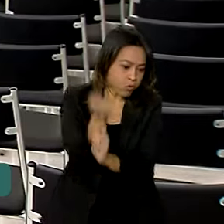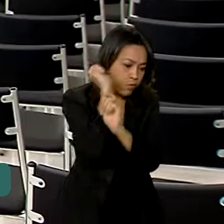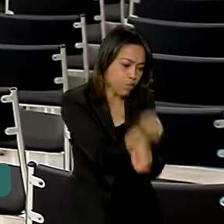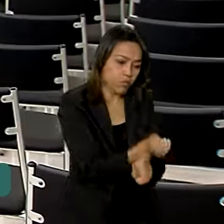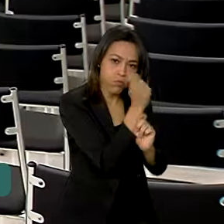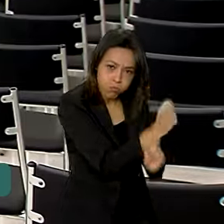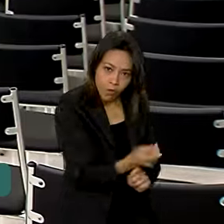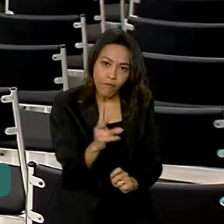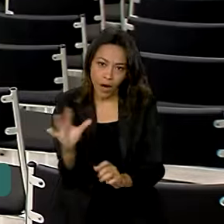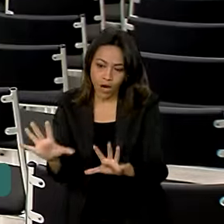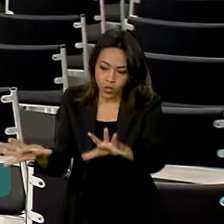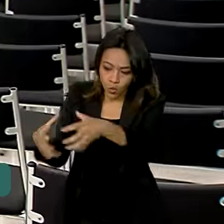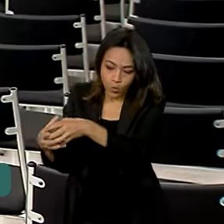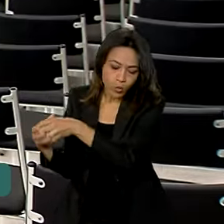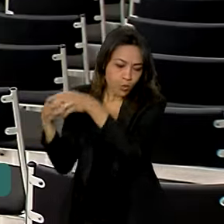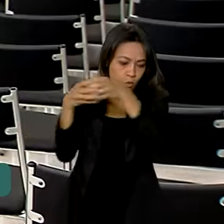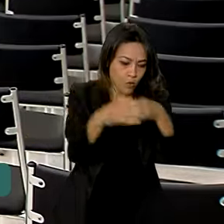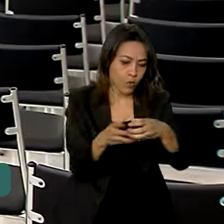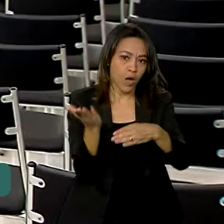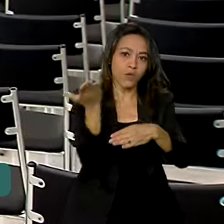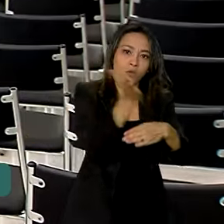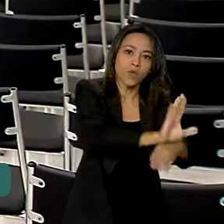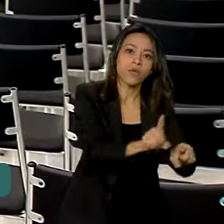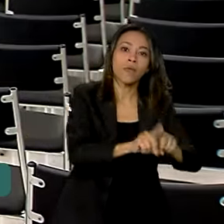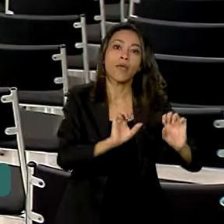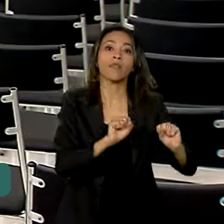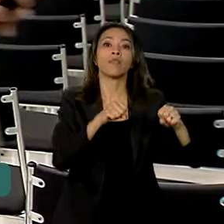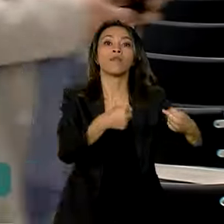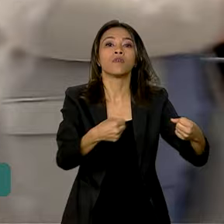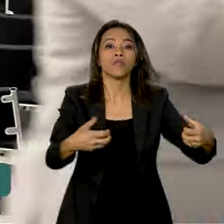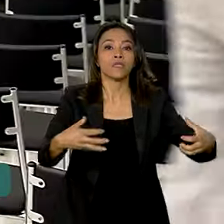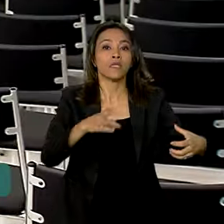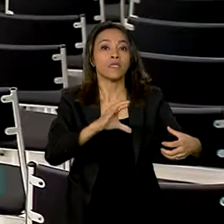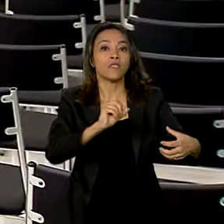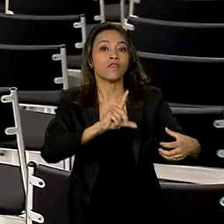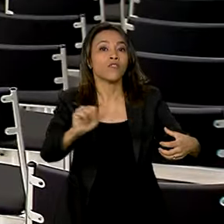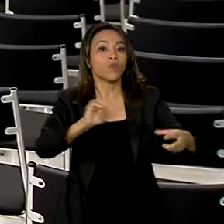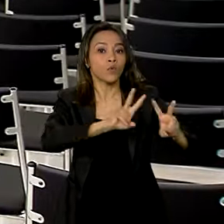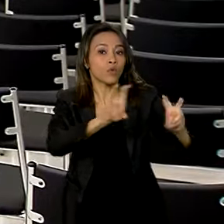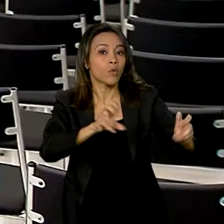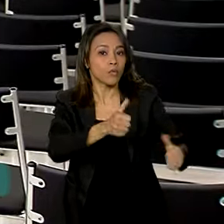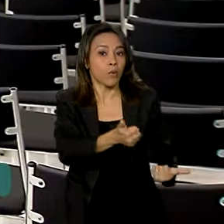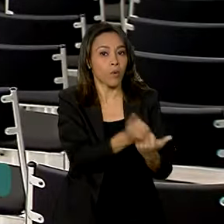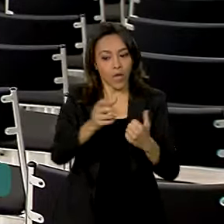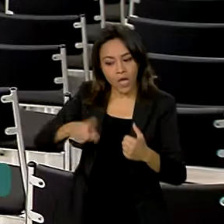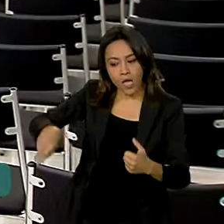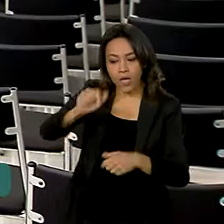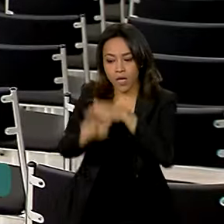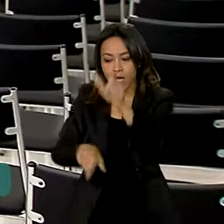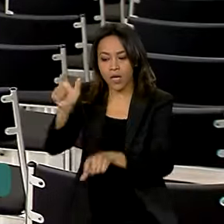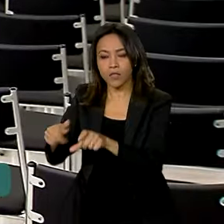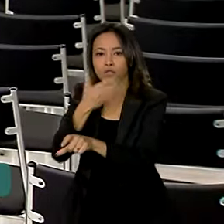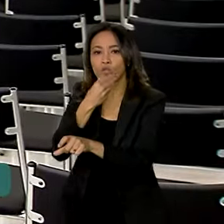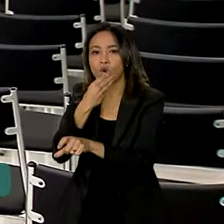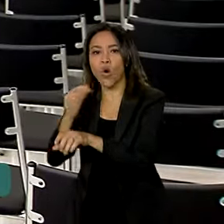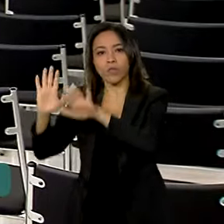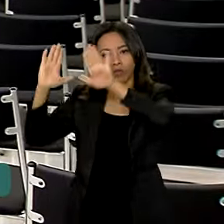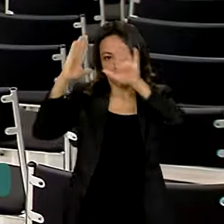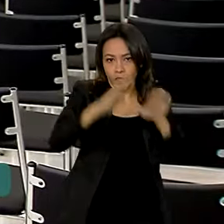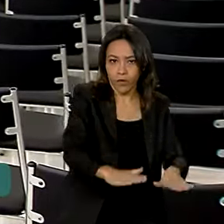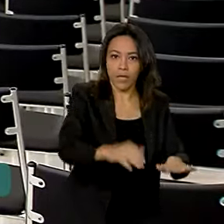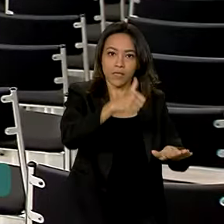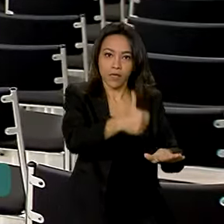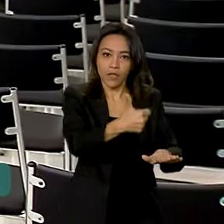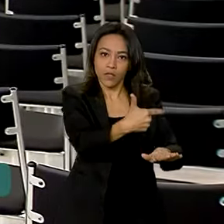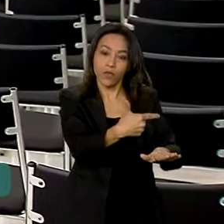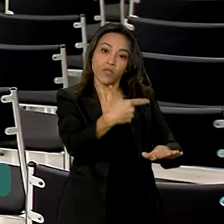queimadas. Eles também vão ajudar a Defesa Civil em ações de defesa ao meio ambiente. E os homens da Força Nacional vão ficar 120 dias por lá,